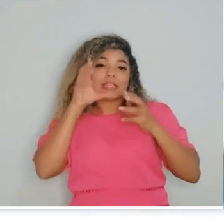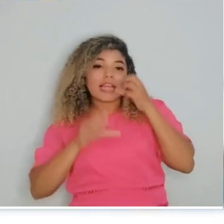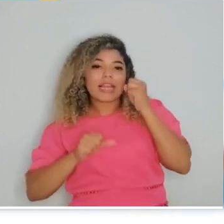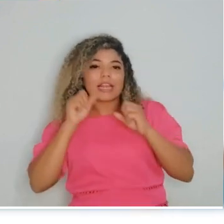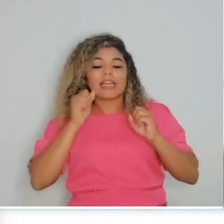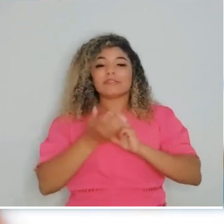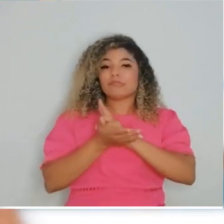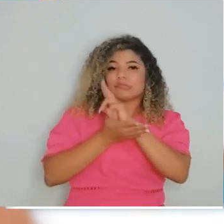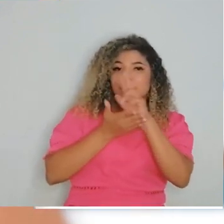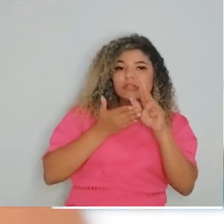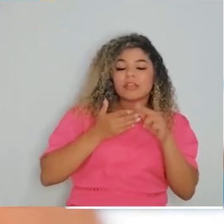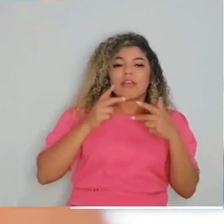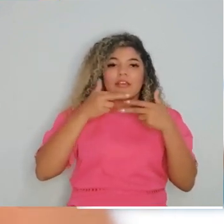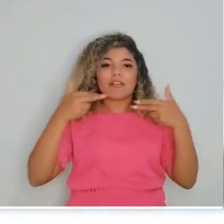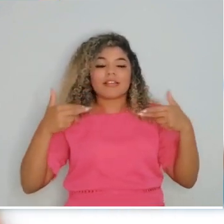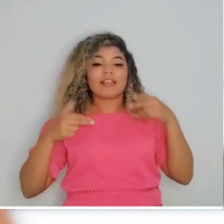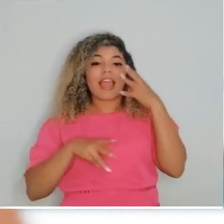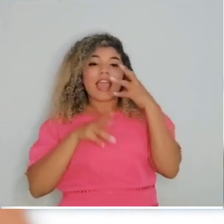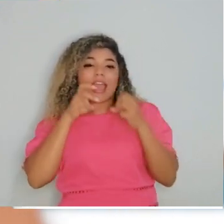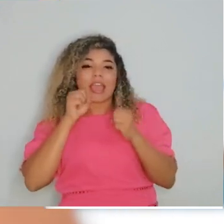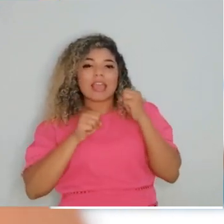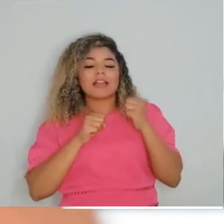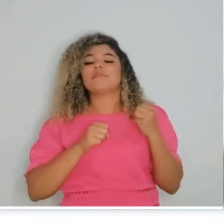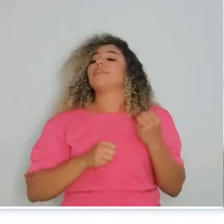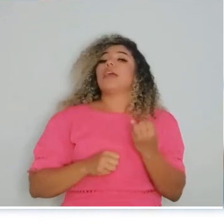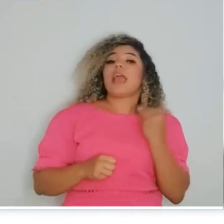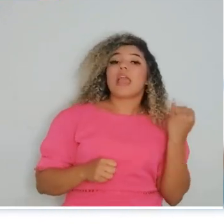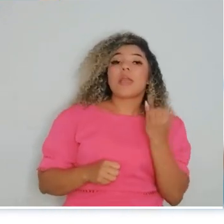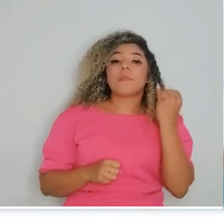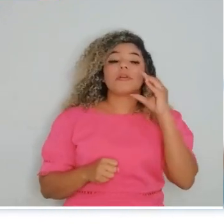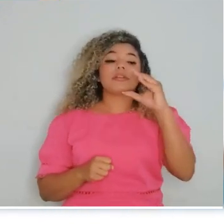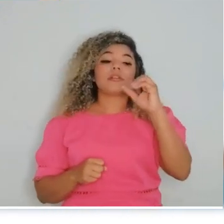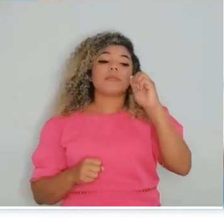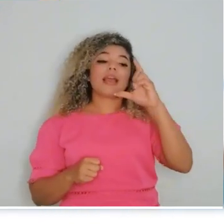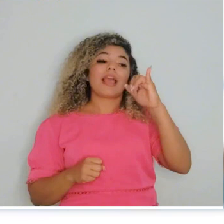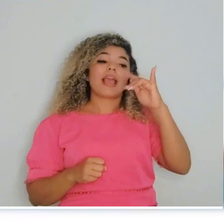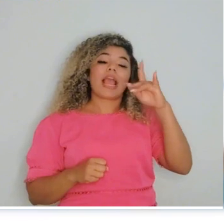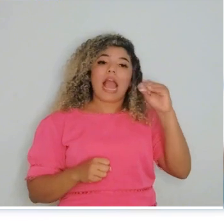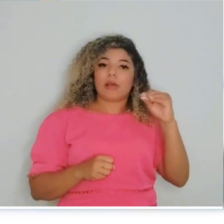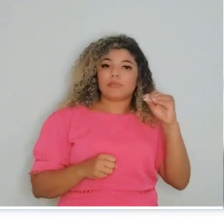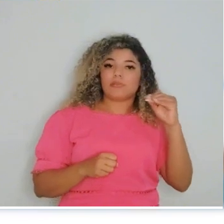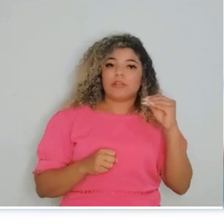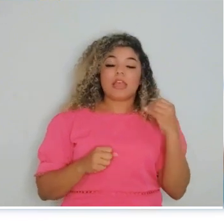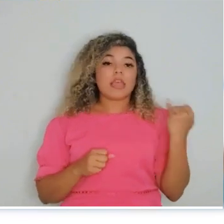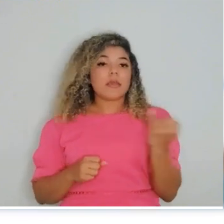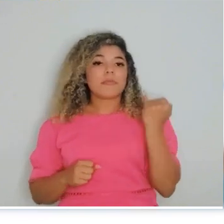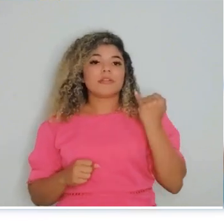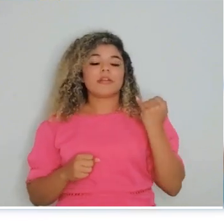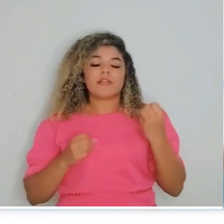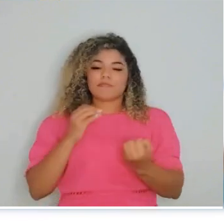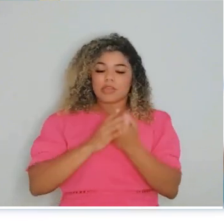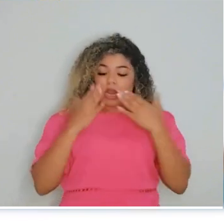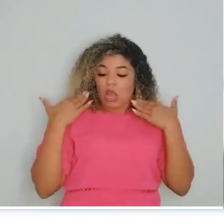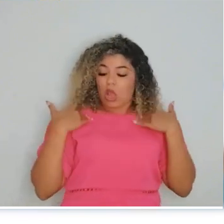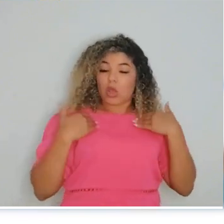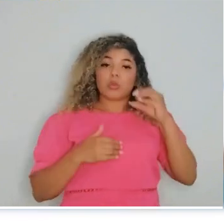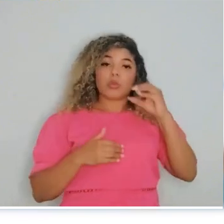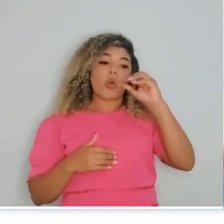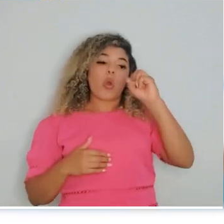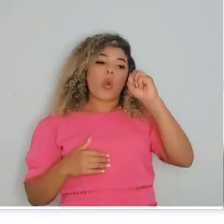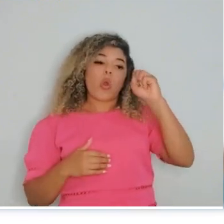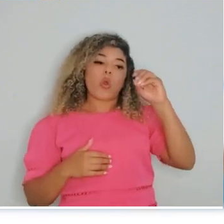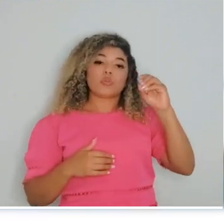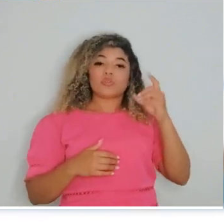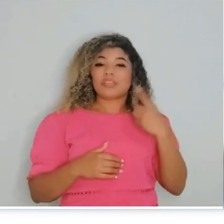leite e derivados. O leite e seus derivados são uma excelente fonte de cálcio, que é essencial para a constituição óssea e